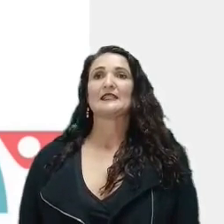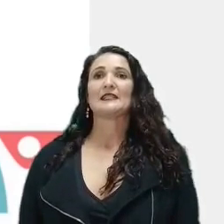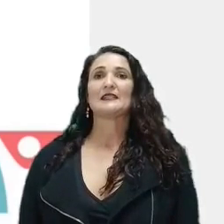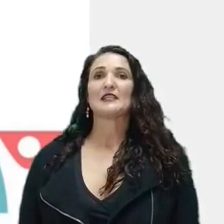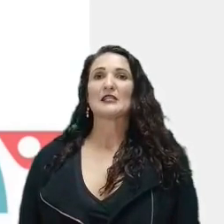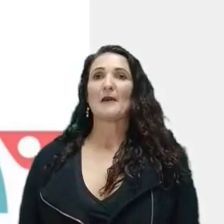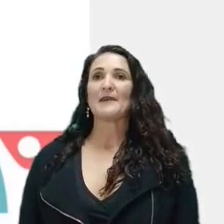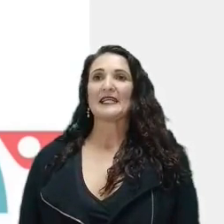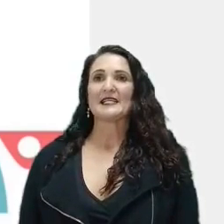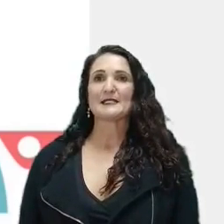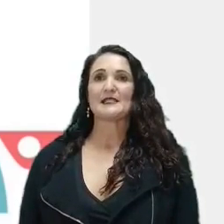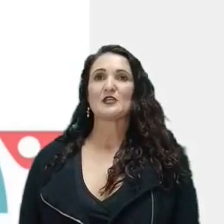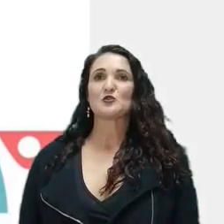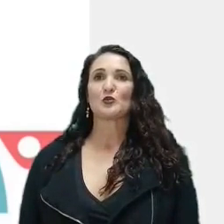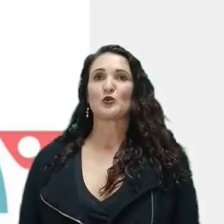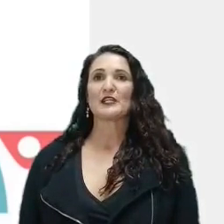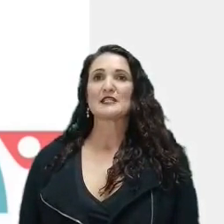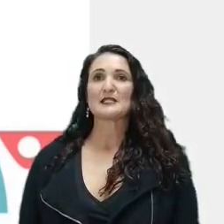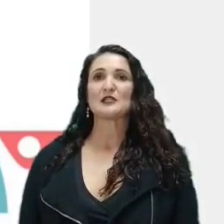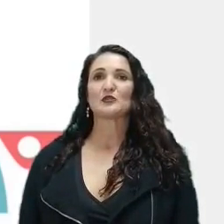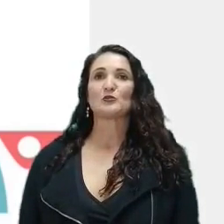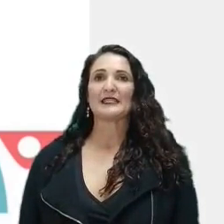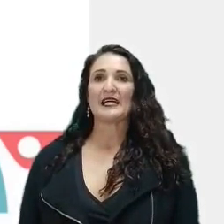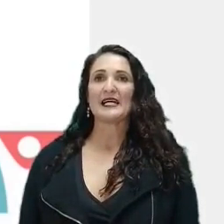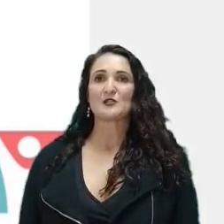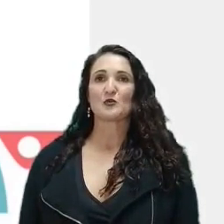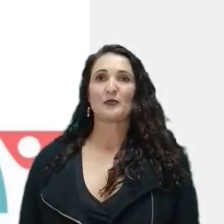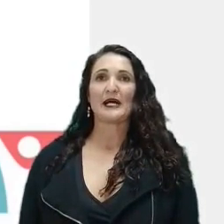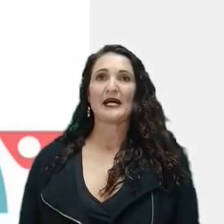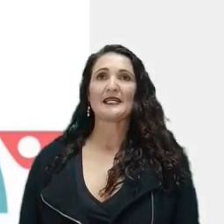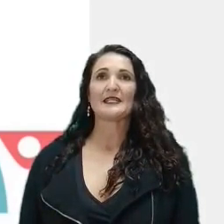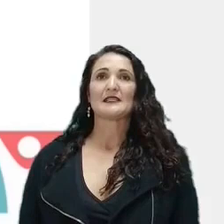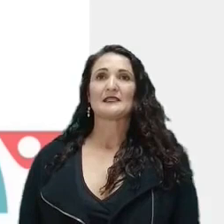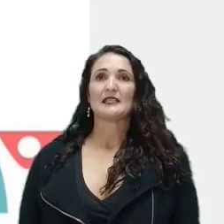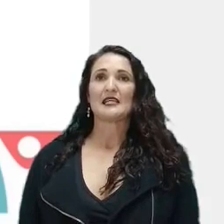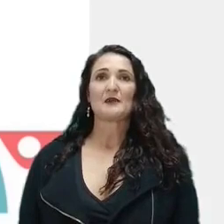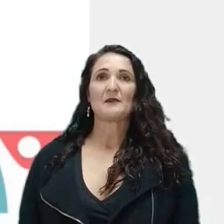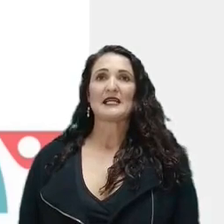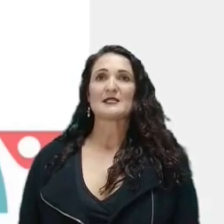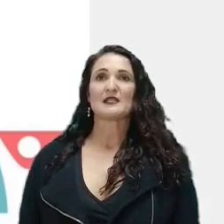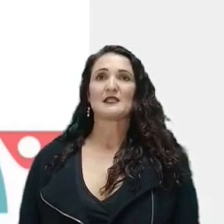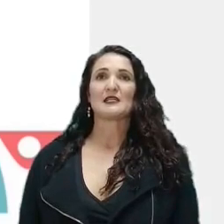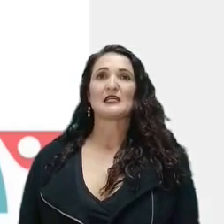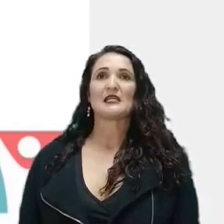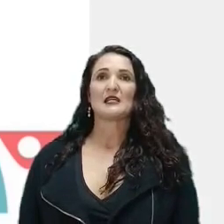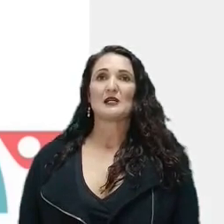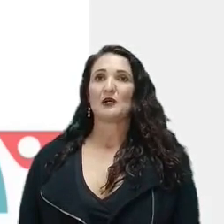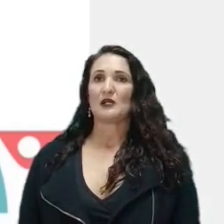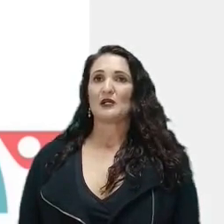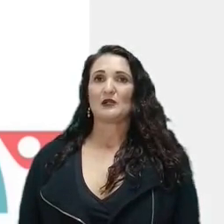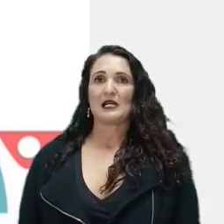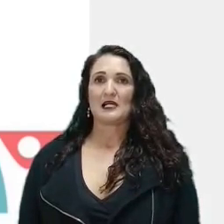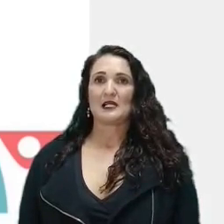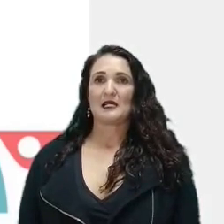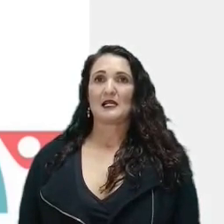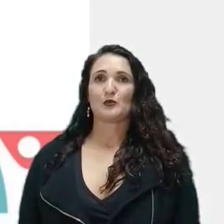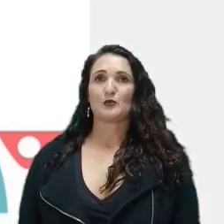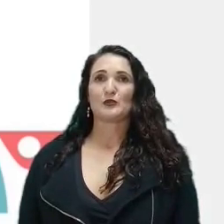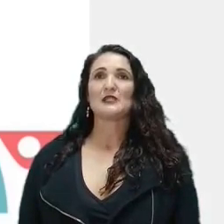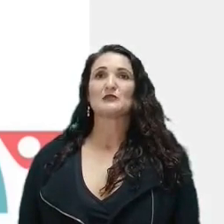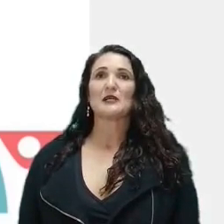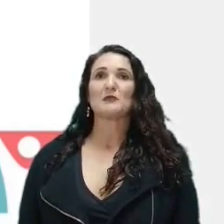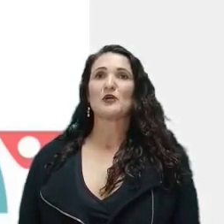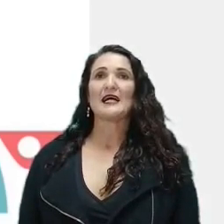Tá? Então aqui aparece desde o conhecido, o padrasto, o pai, né? Aparece aqui